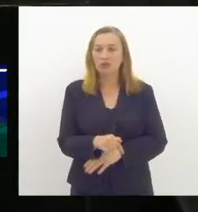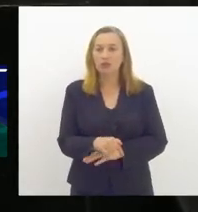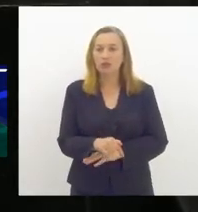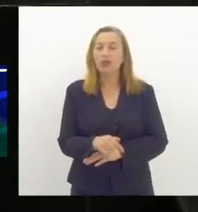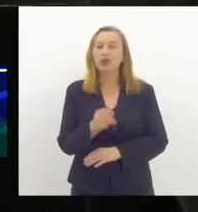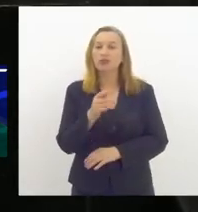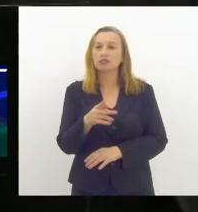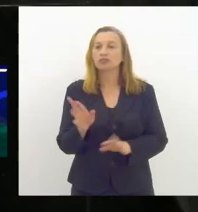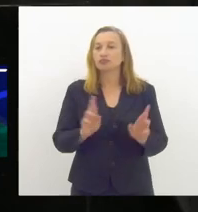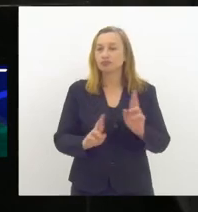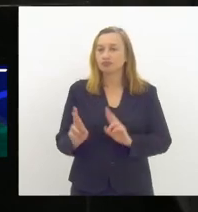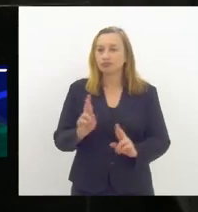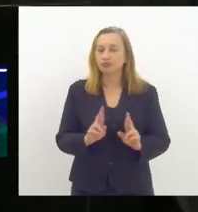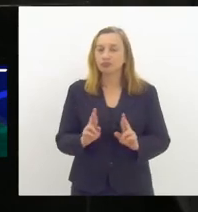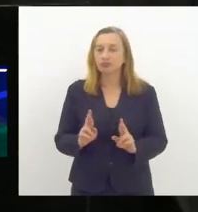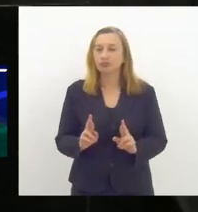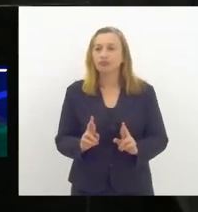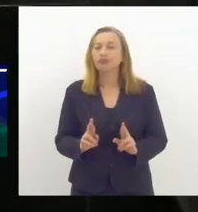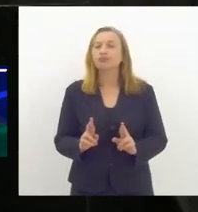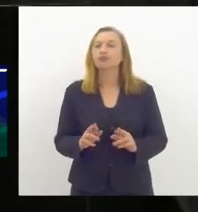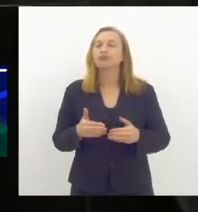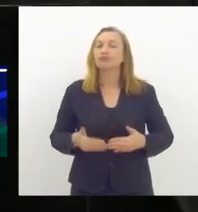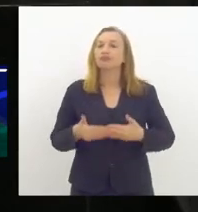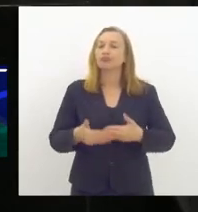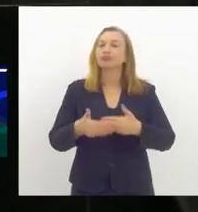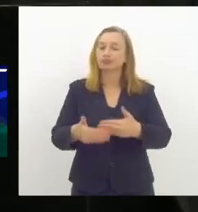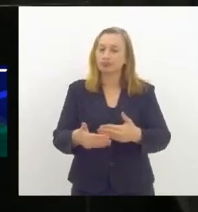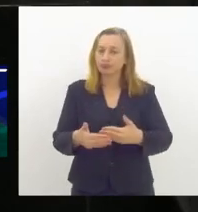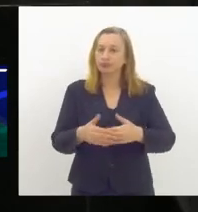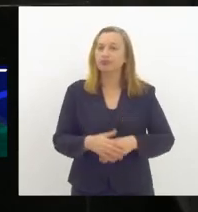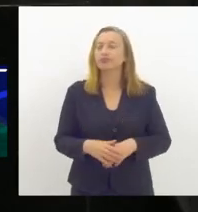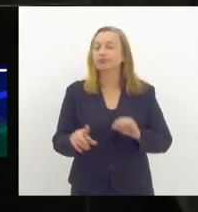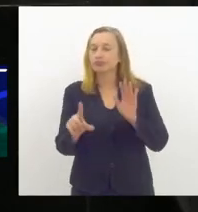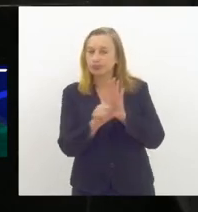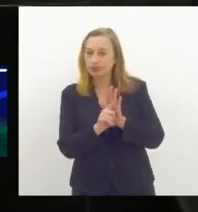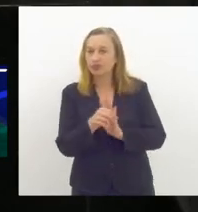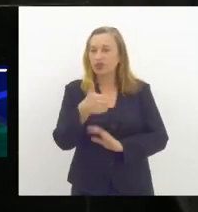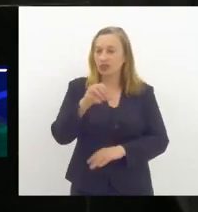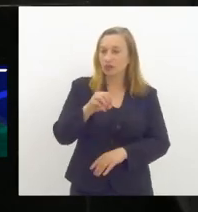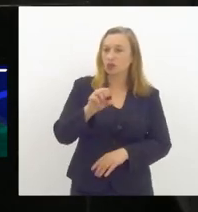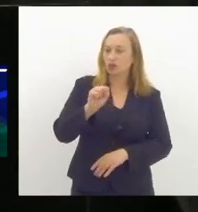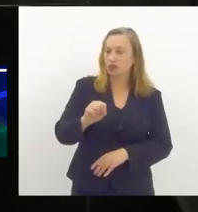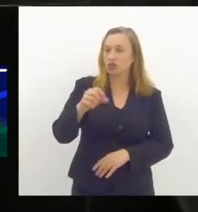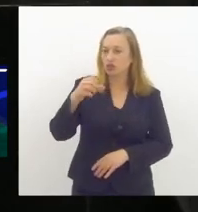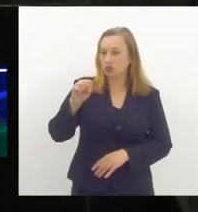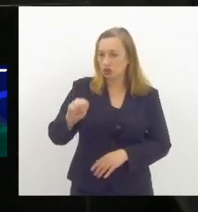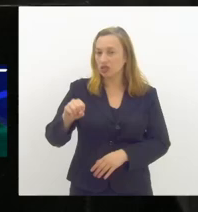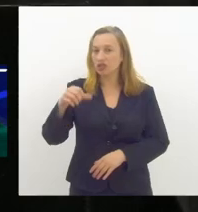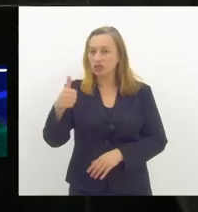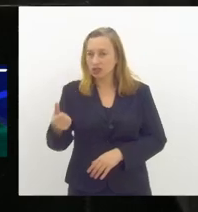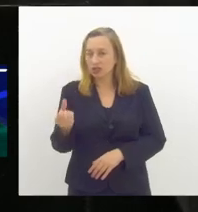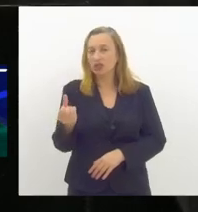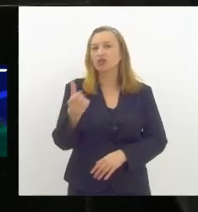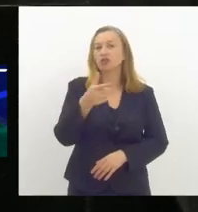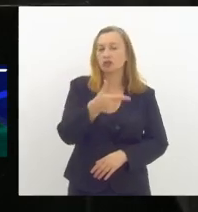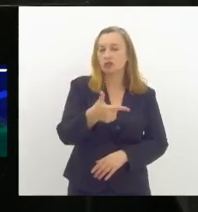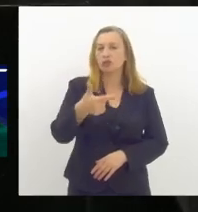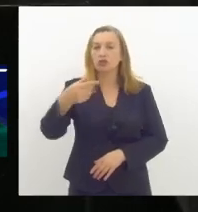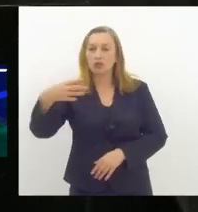se relacionando assim como avanços não é como a lei 10886/2004